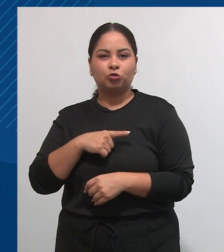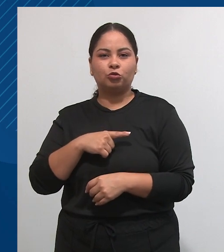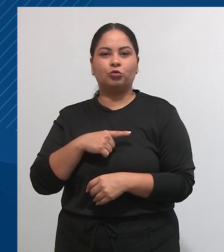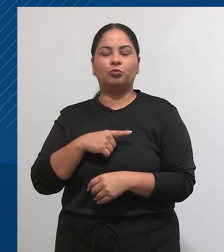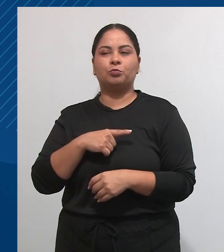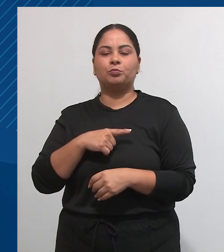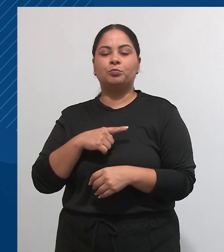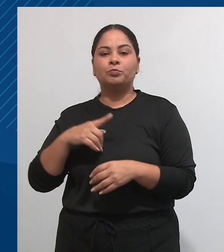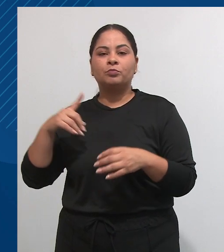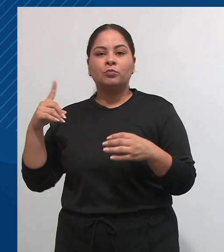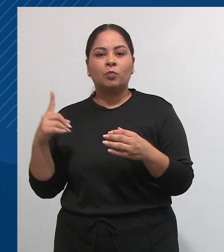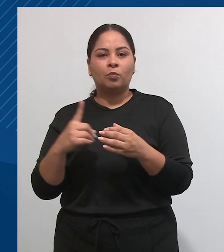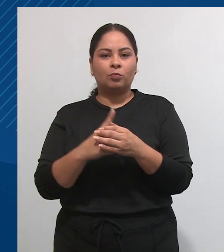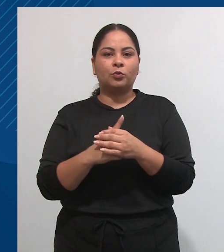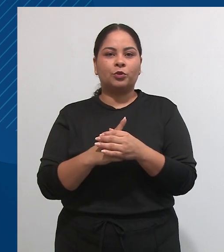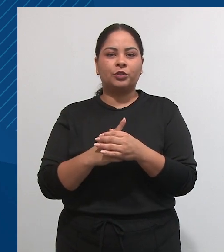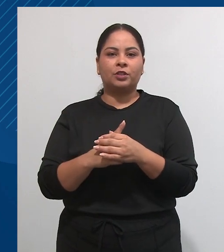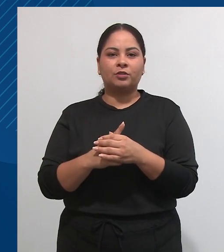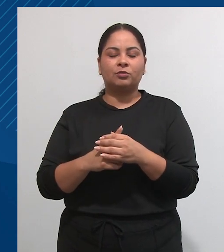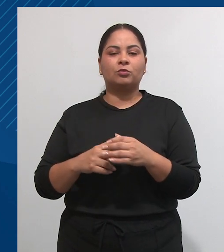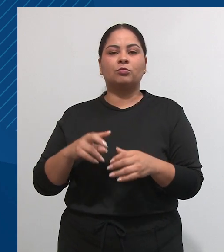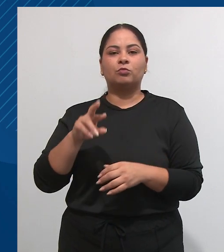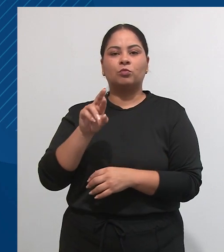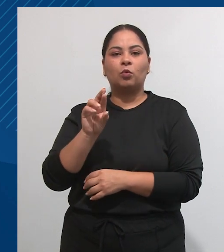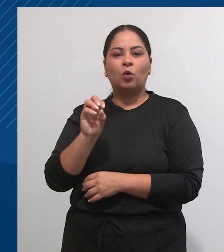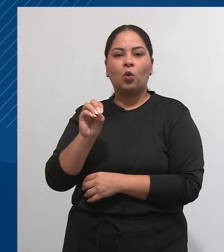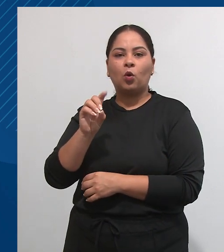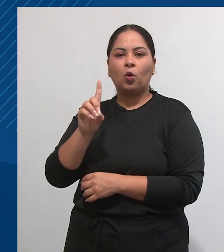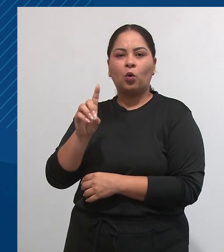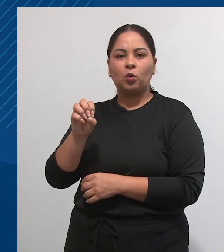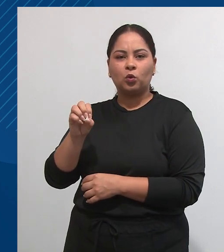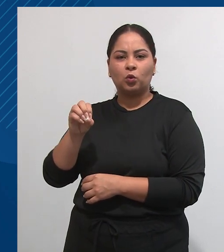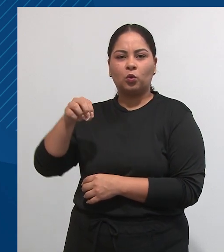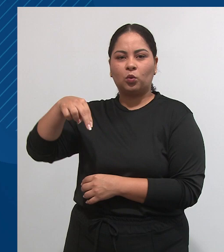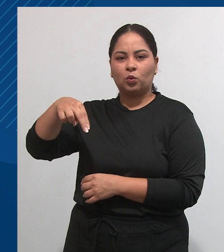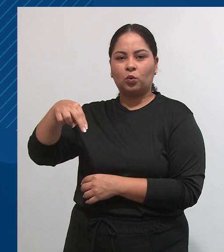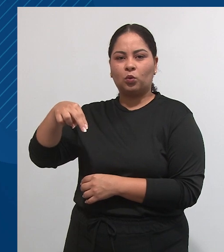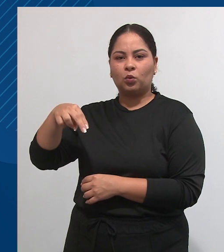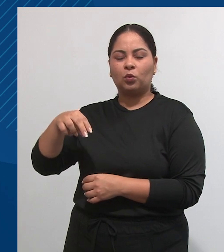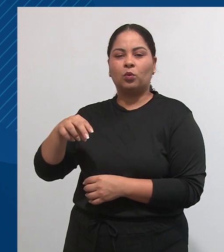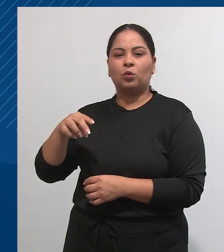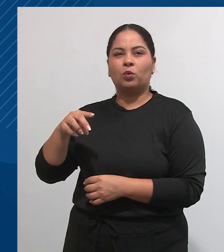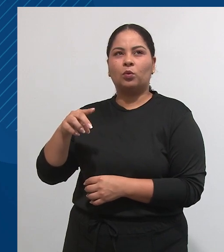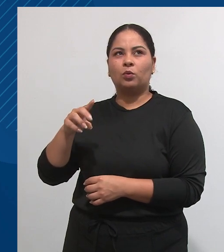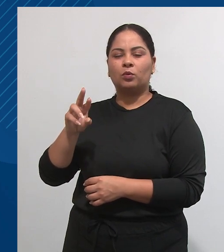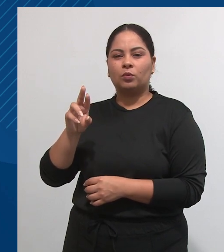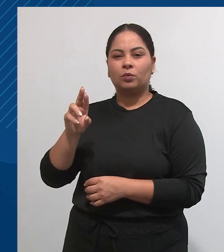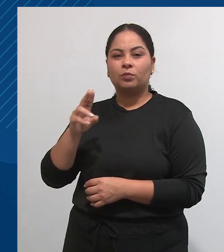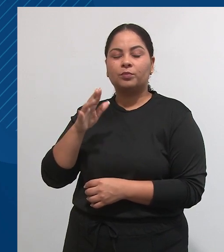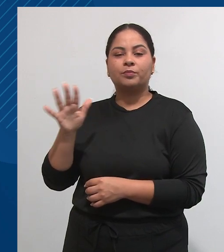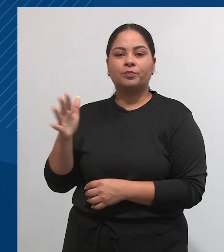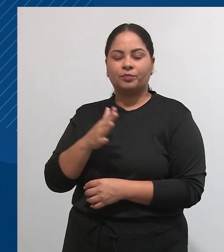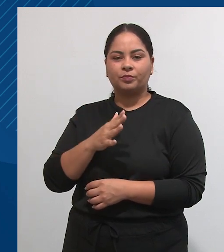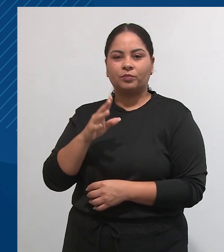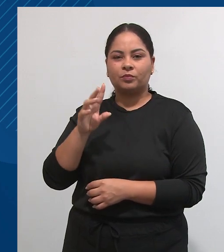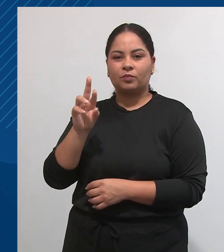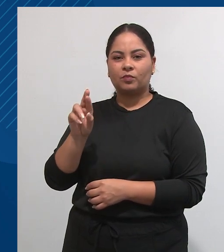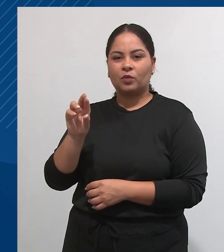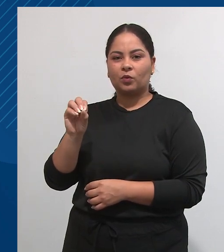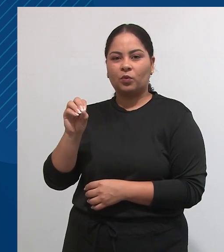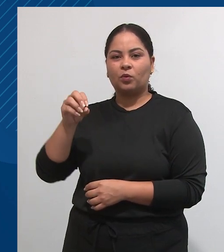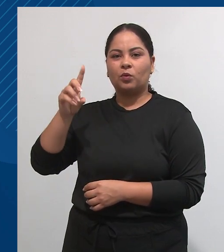rodoviários, né, na época do governo Juscelino Kubitschek, né, como, por exemplo, a BR,